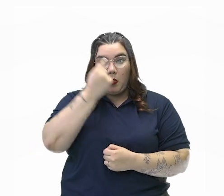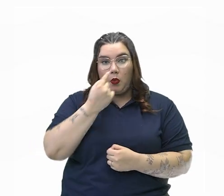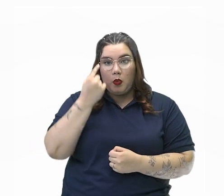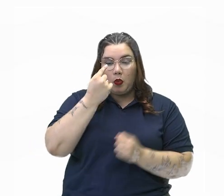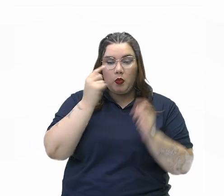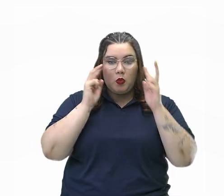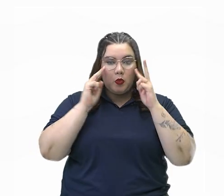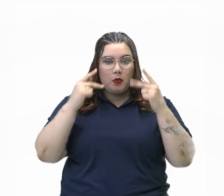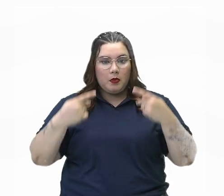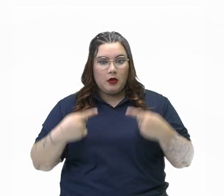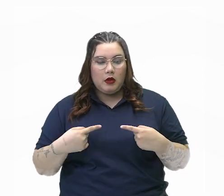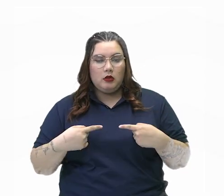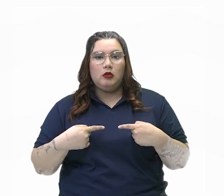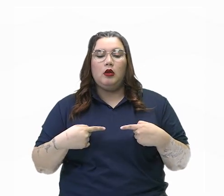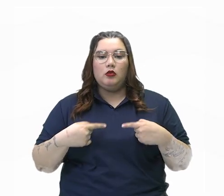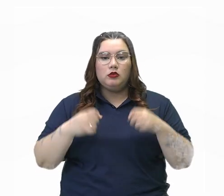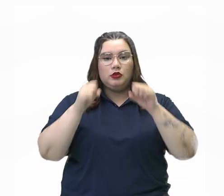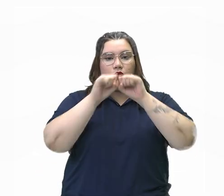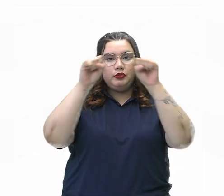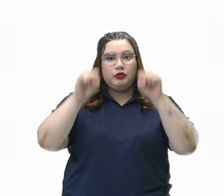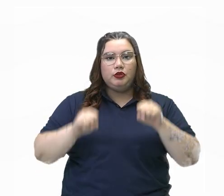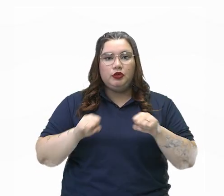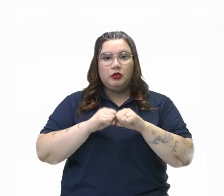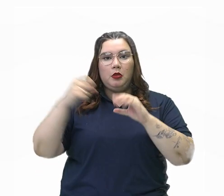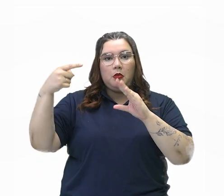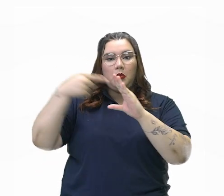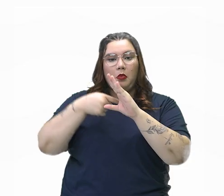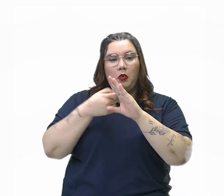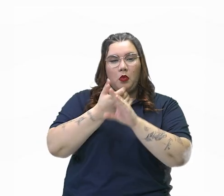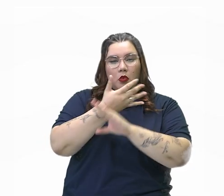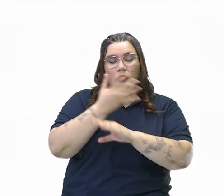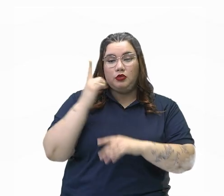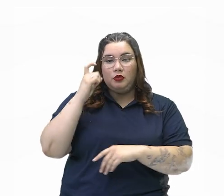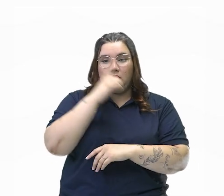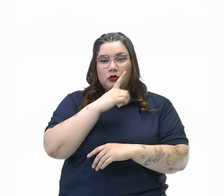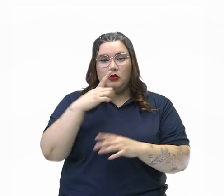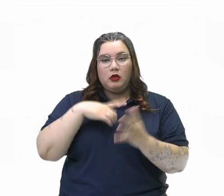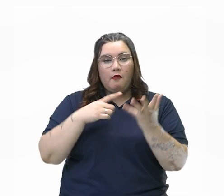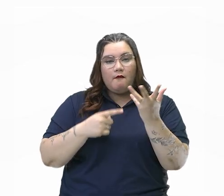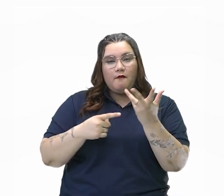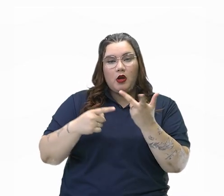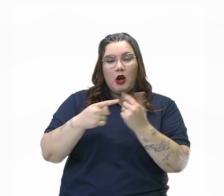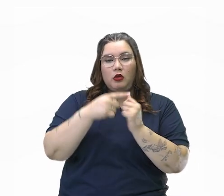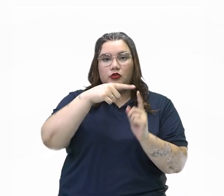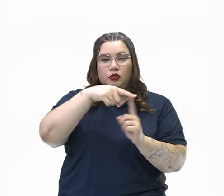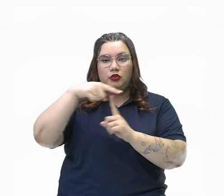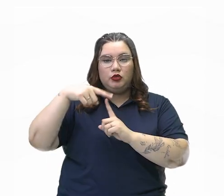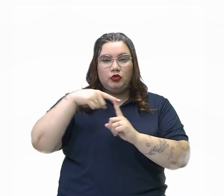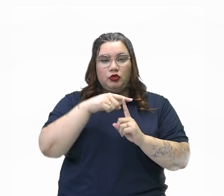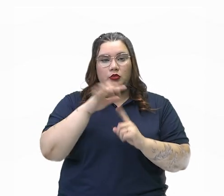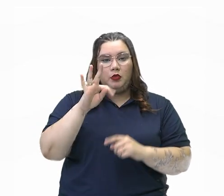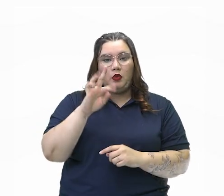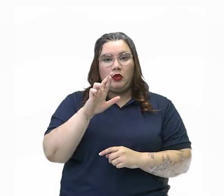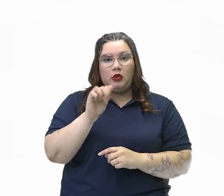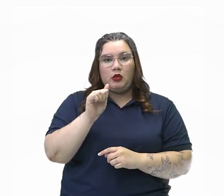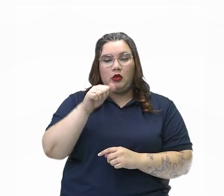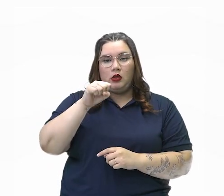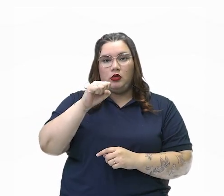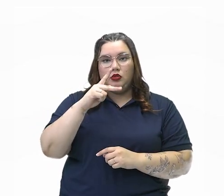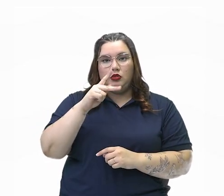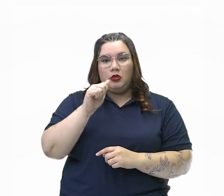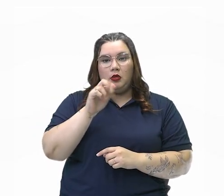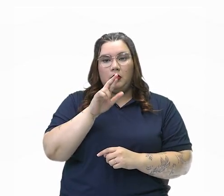humano, né, é um sistema óptico complexo formado por vários meios